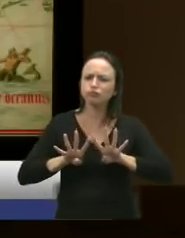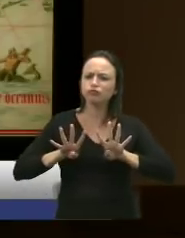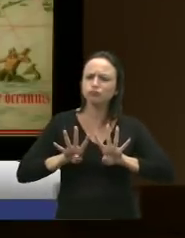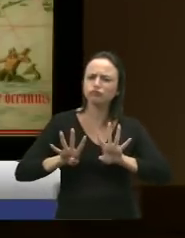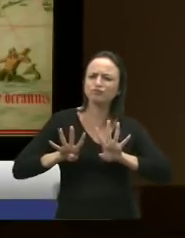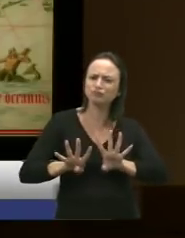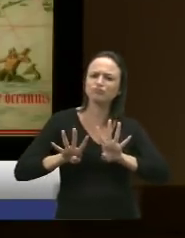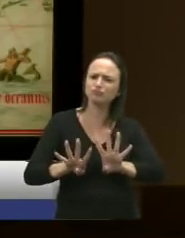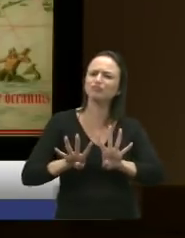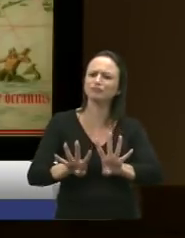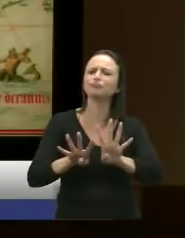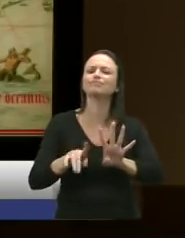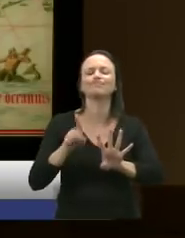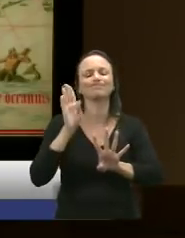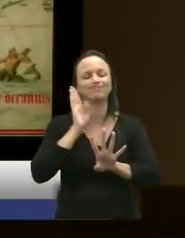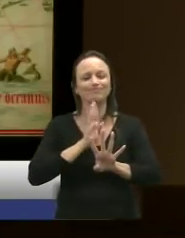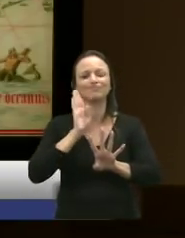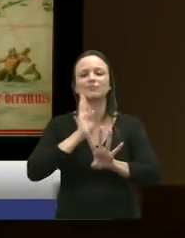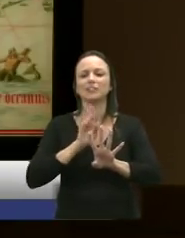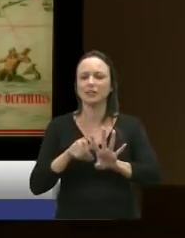bacana.